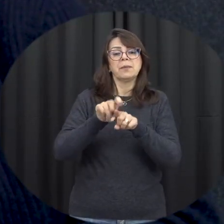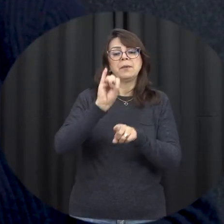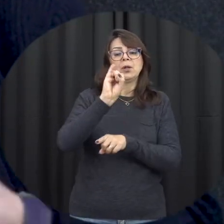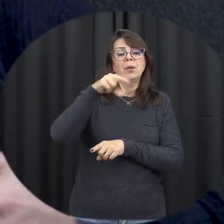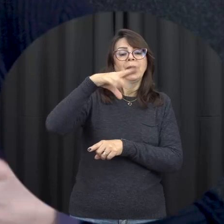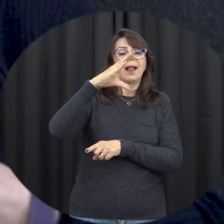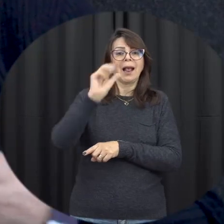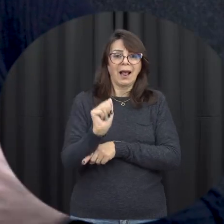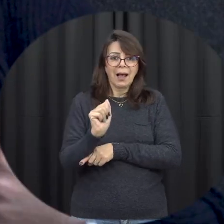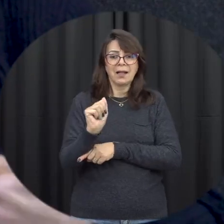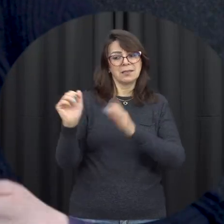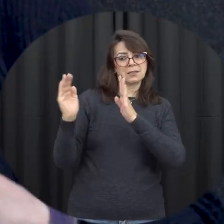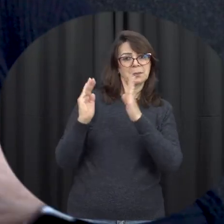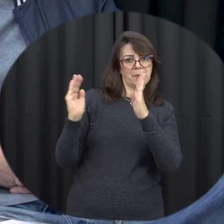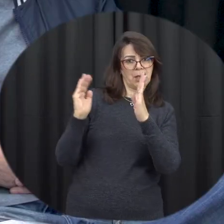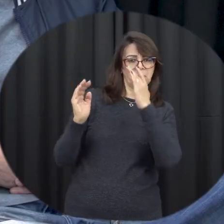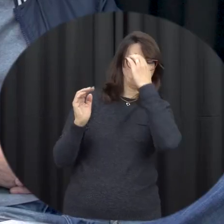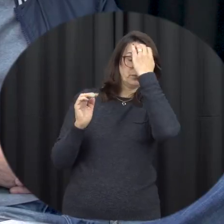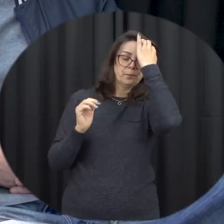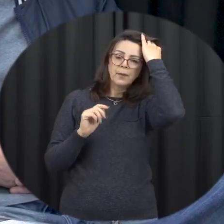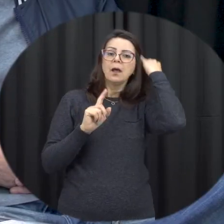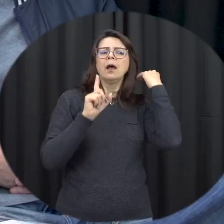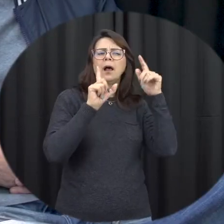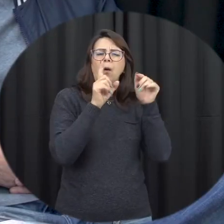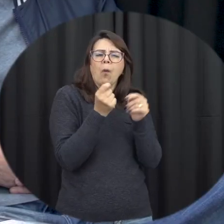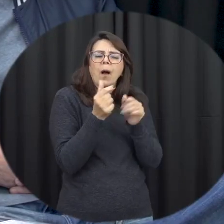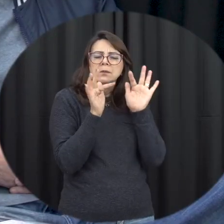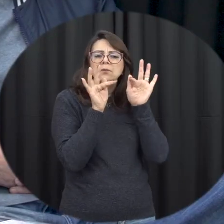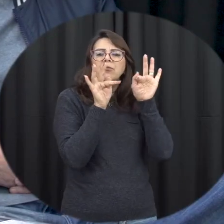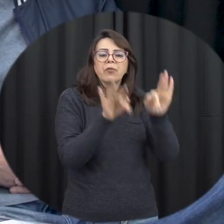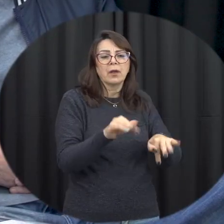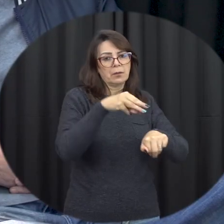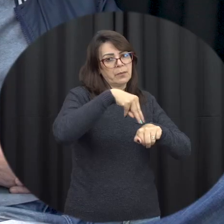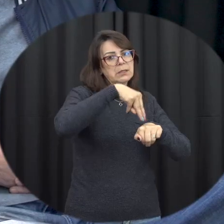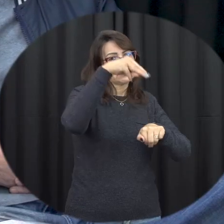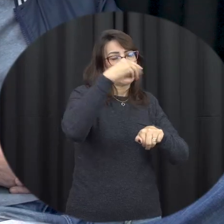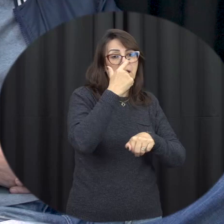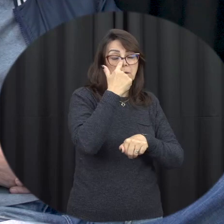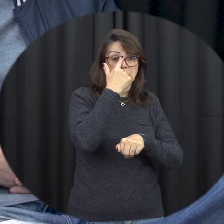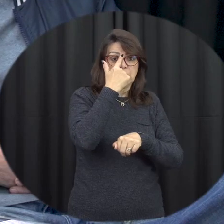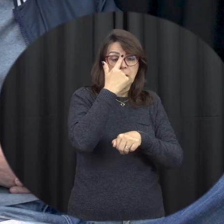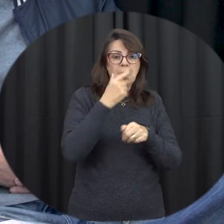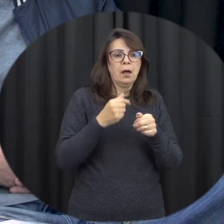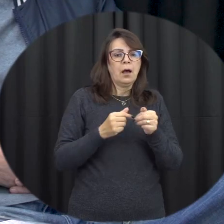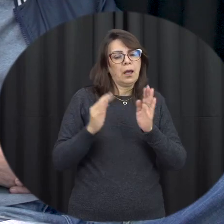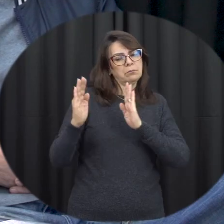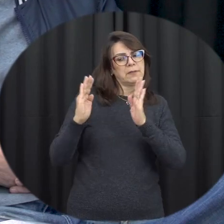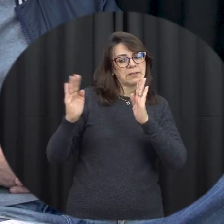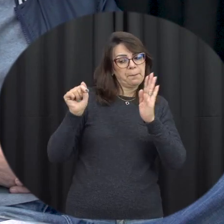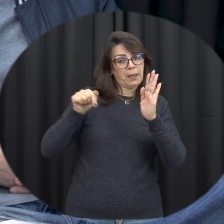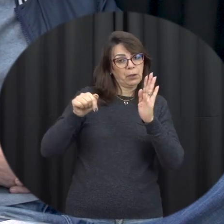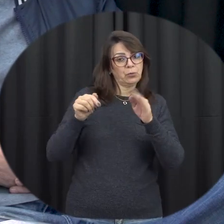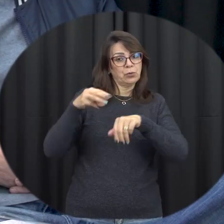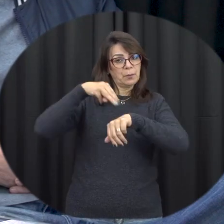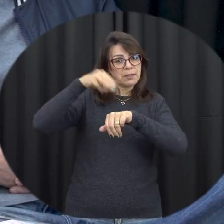Câncer, o INCA, durante esse período, depois de ter acabado, assim, no finalzinho do mestrado, que eu fiquei um tempo até entrar no